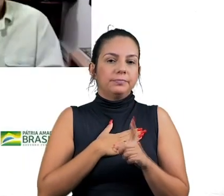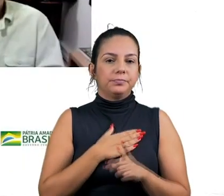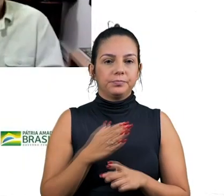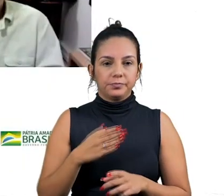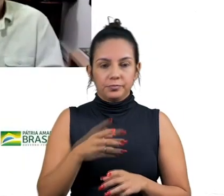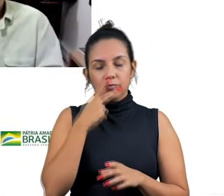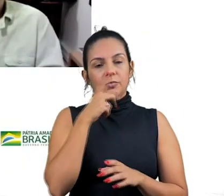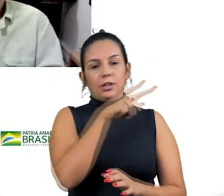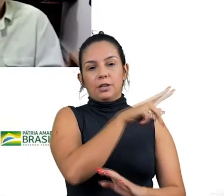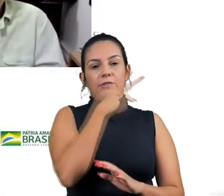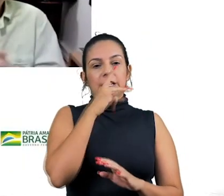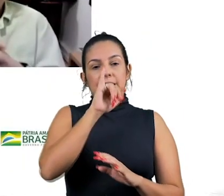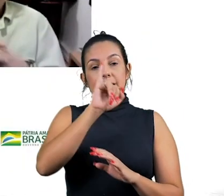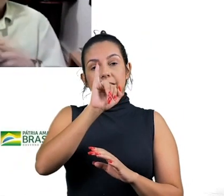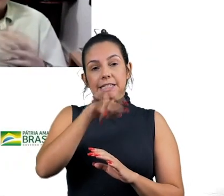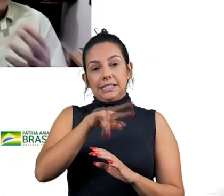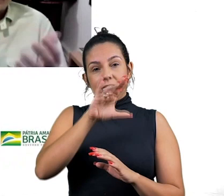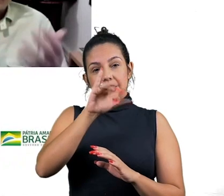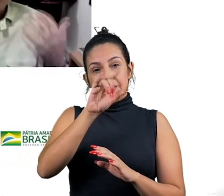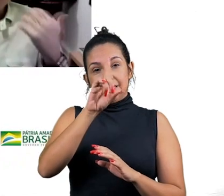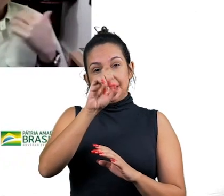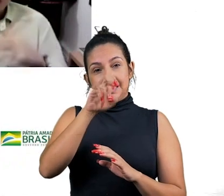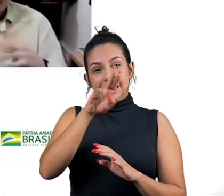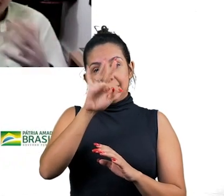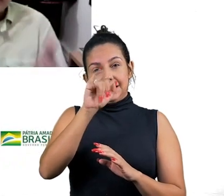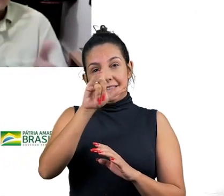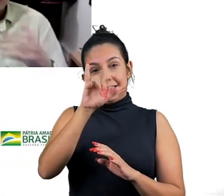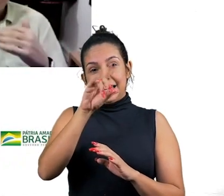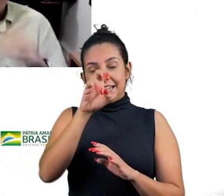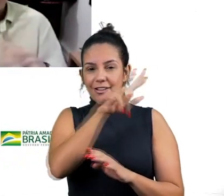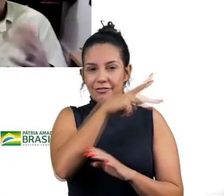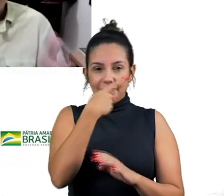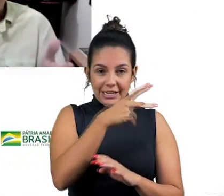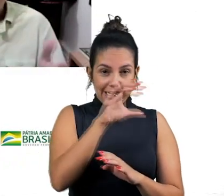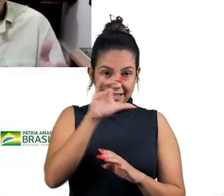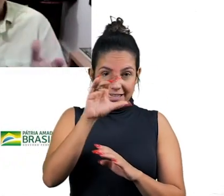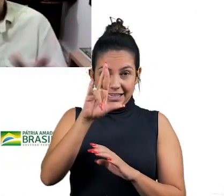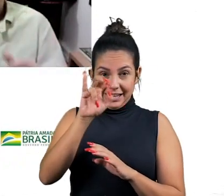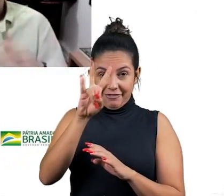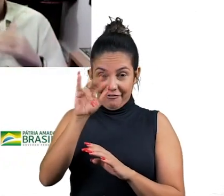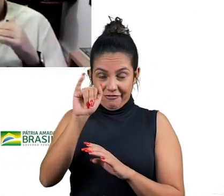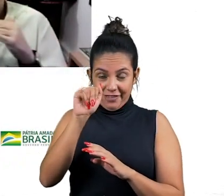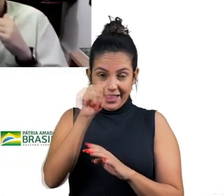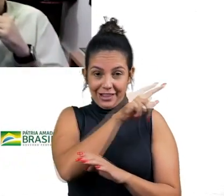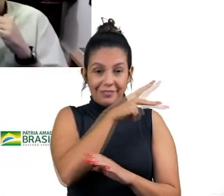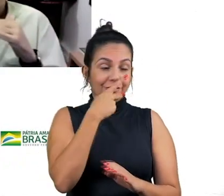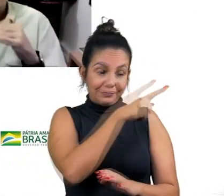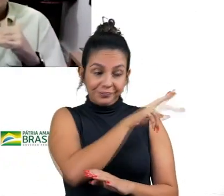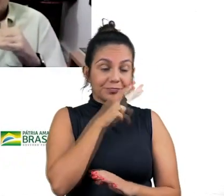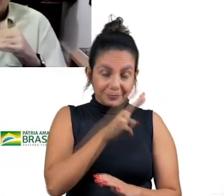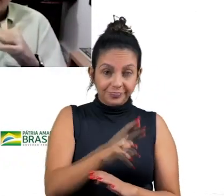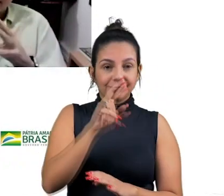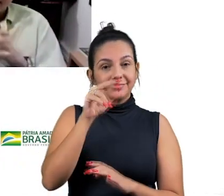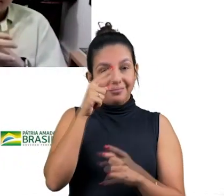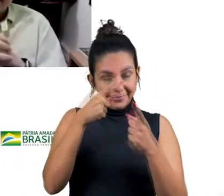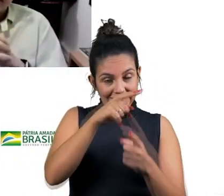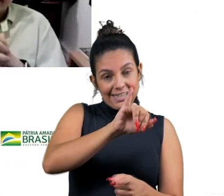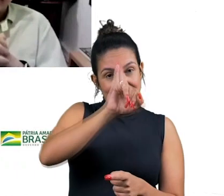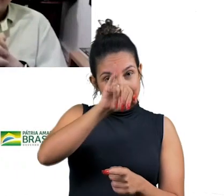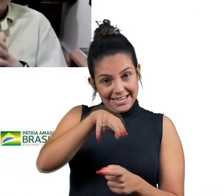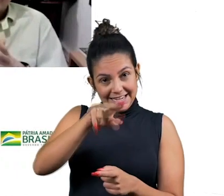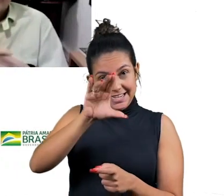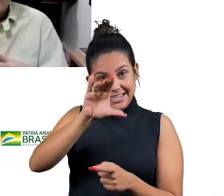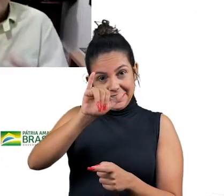o Crivella? Não, veja bem, o Crivella é incidental porque ele faz isso, quer dizer, ele se elege na